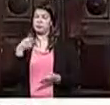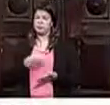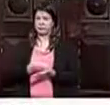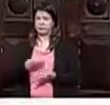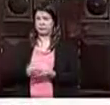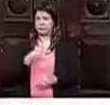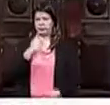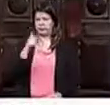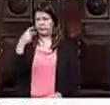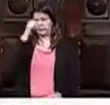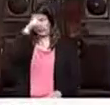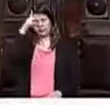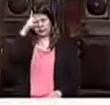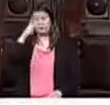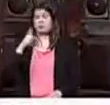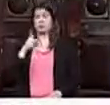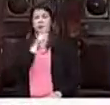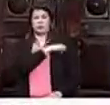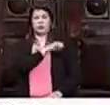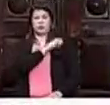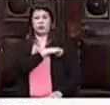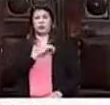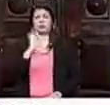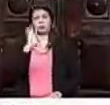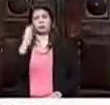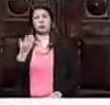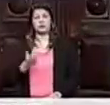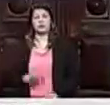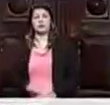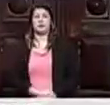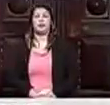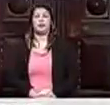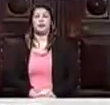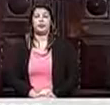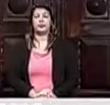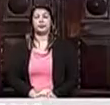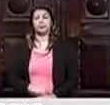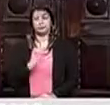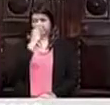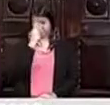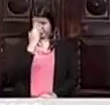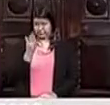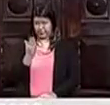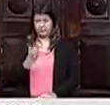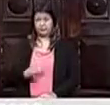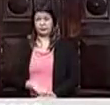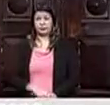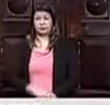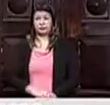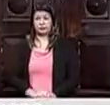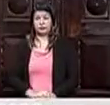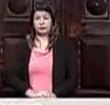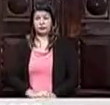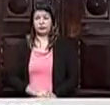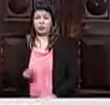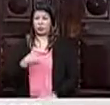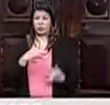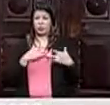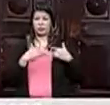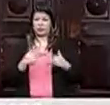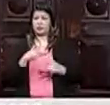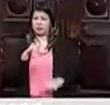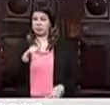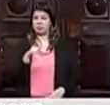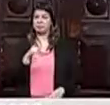de Janeiro essa discussão sobre a problemática dos IPTUs. Obrigado, senhor deputado. Eu me coloco à disposição de Vossa